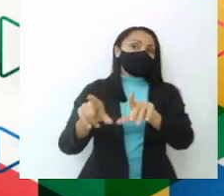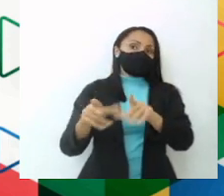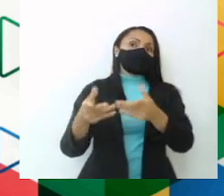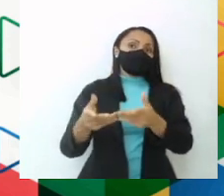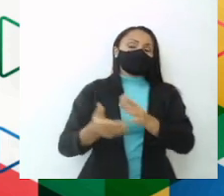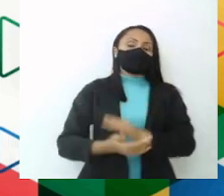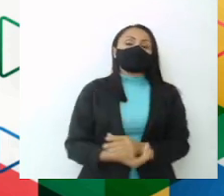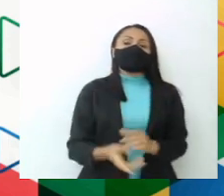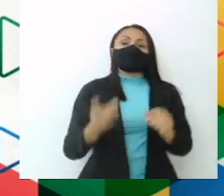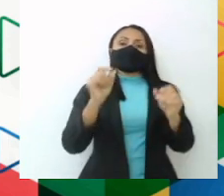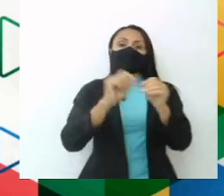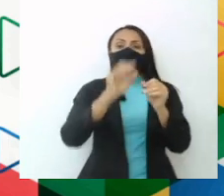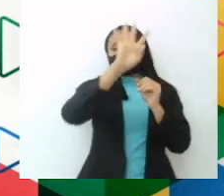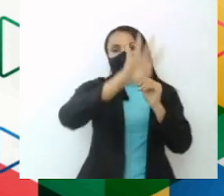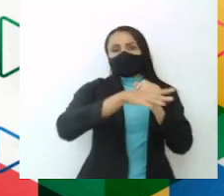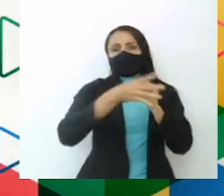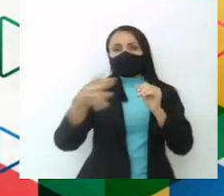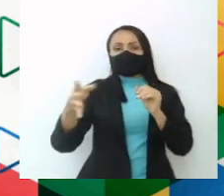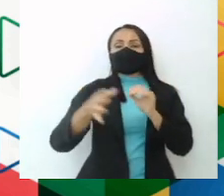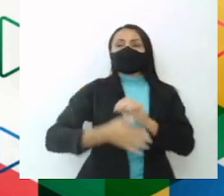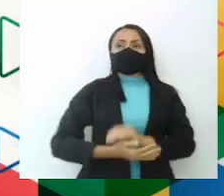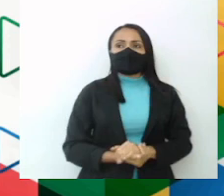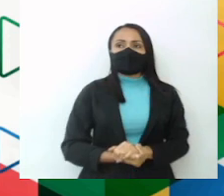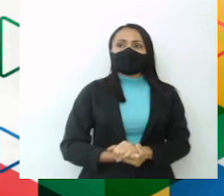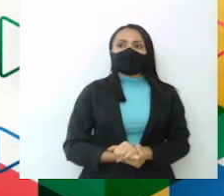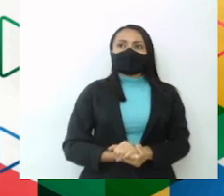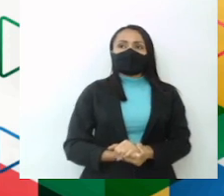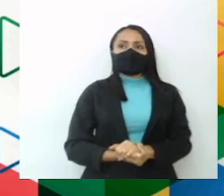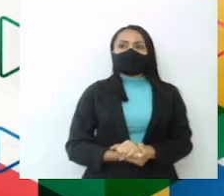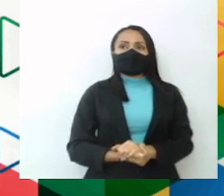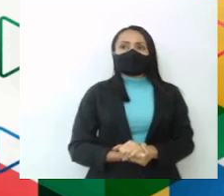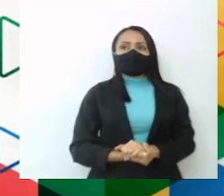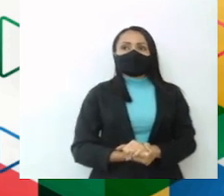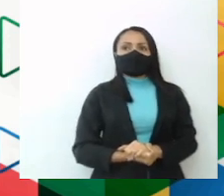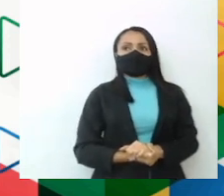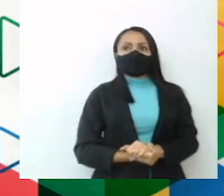eu vou fazer aqui essa coluna. A gente tem a área,